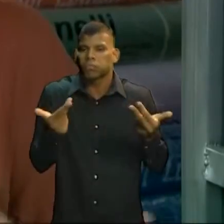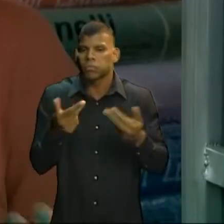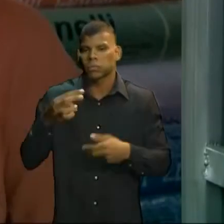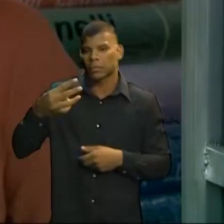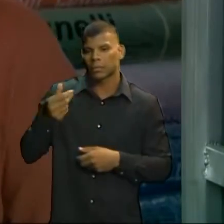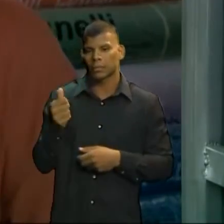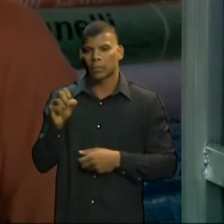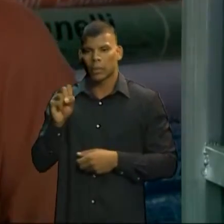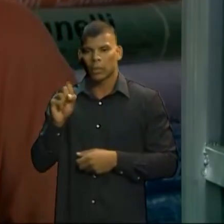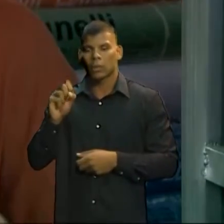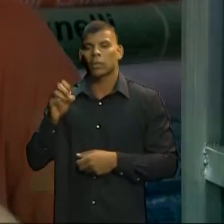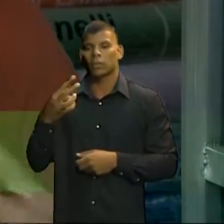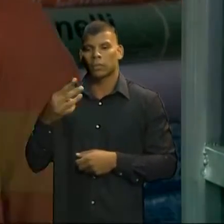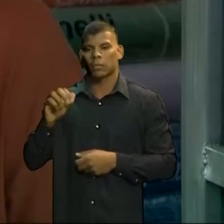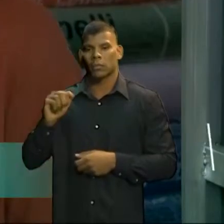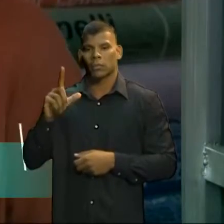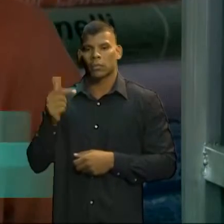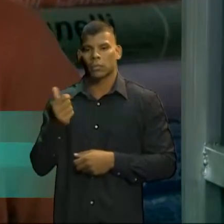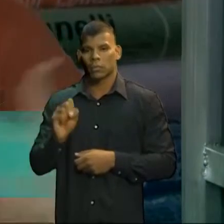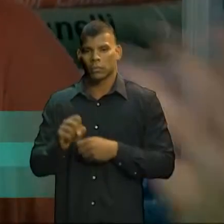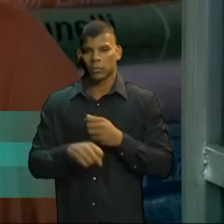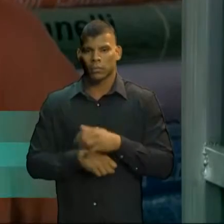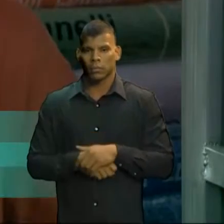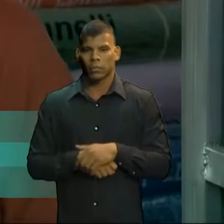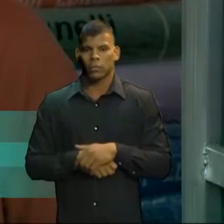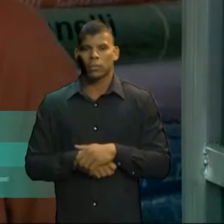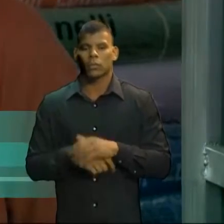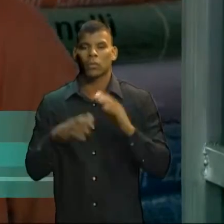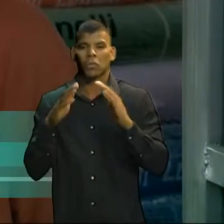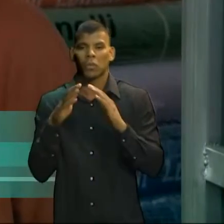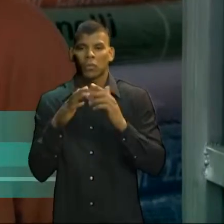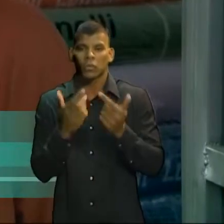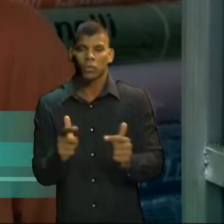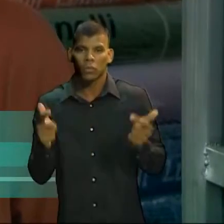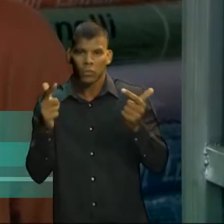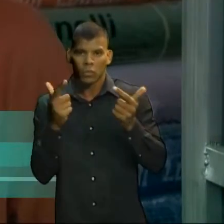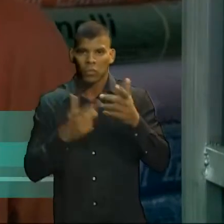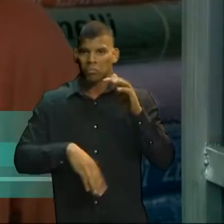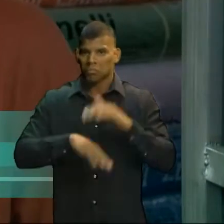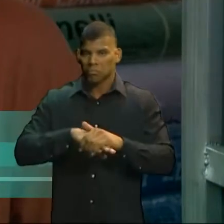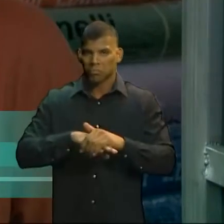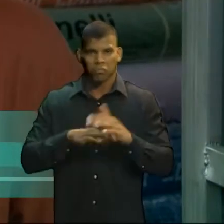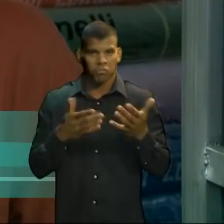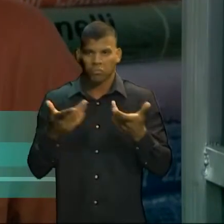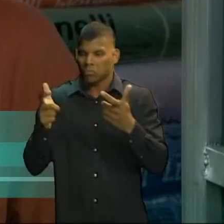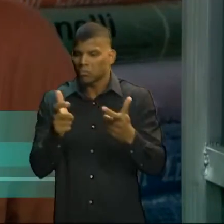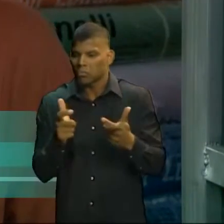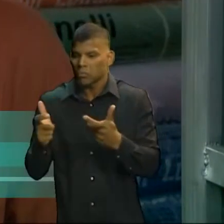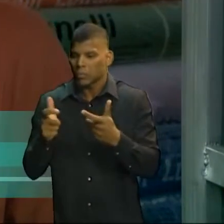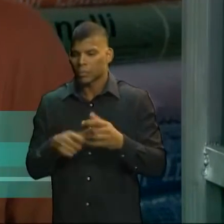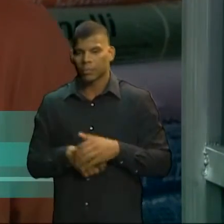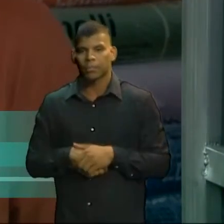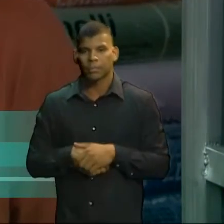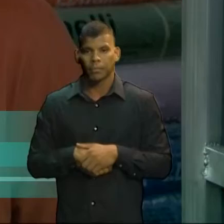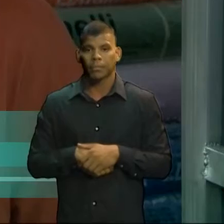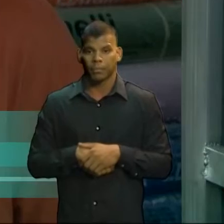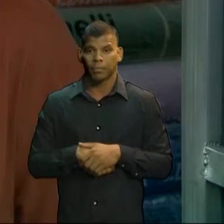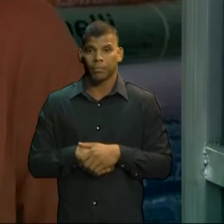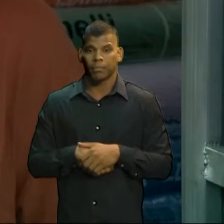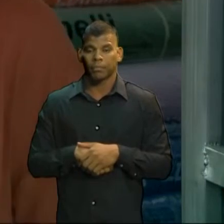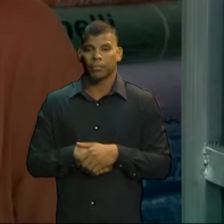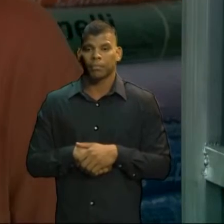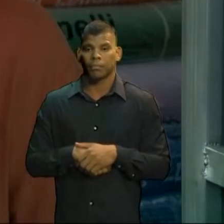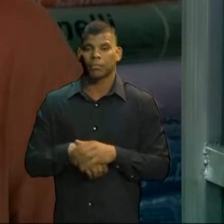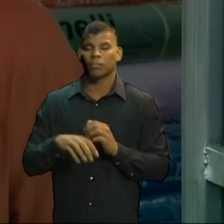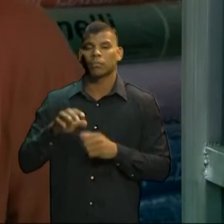de amostra que a gente tinha e não tinha espaço, às vezes, em casa, né, ou no escritório para guardar. Então, a demanda veio através